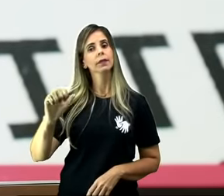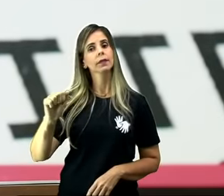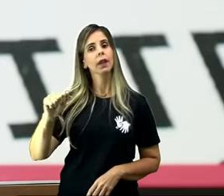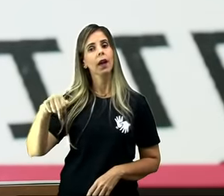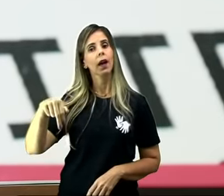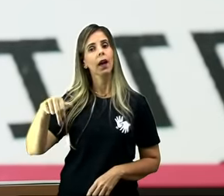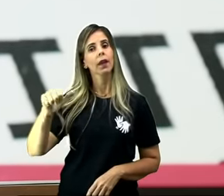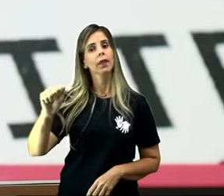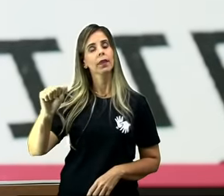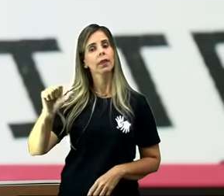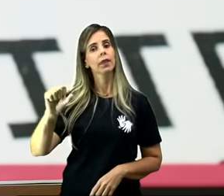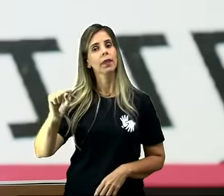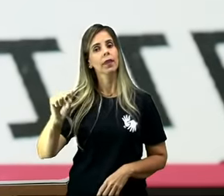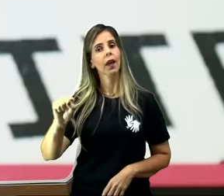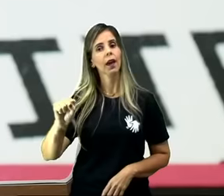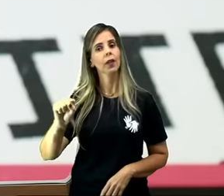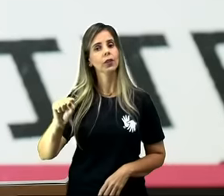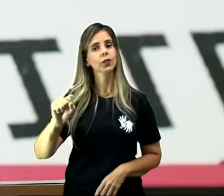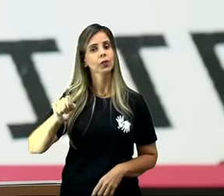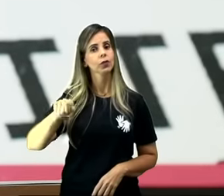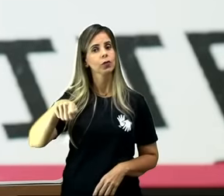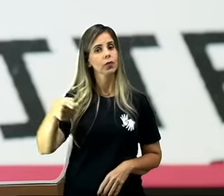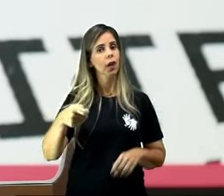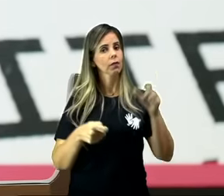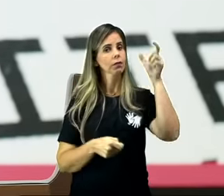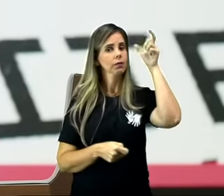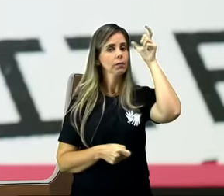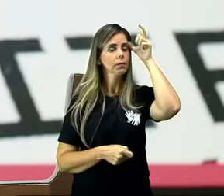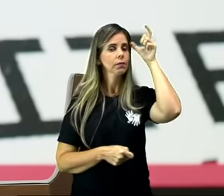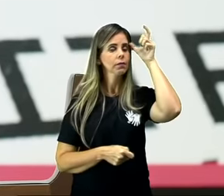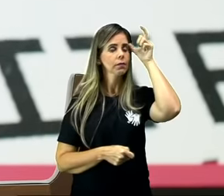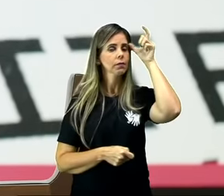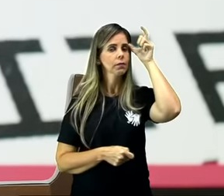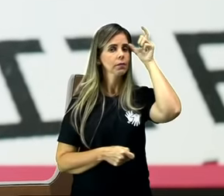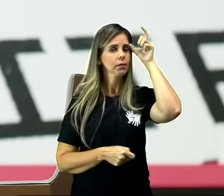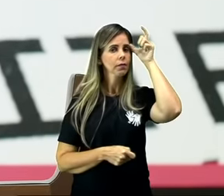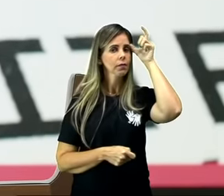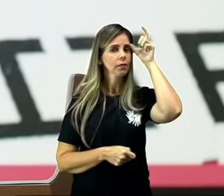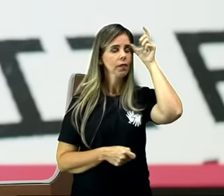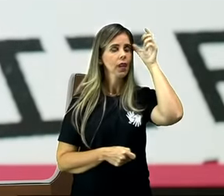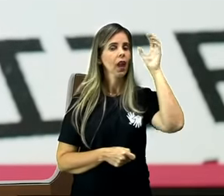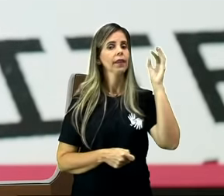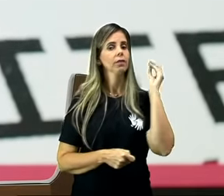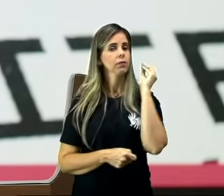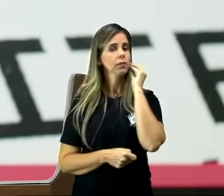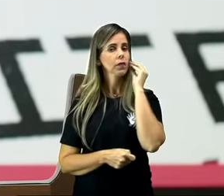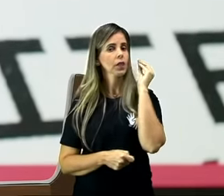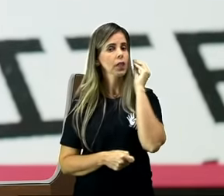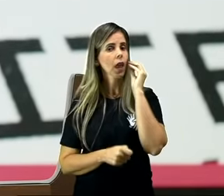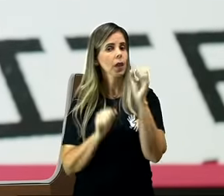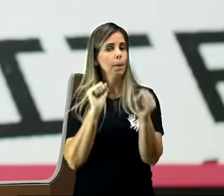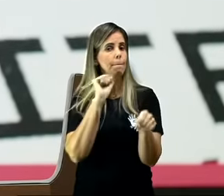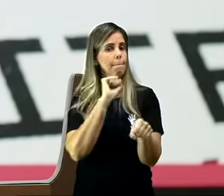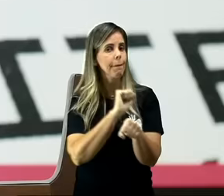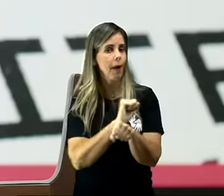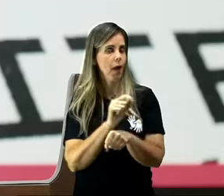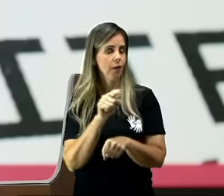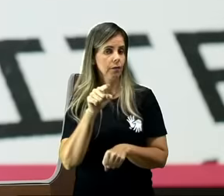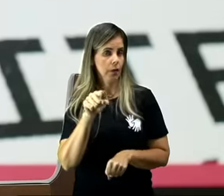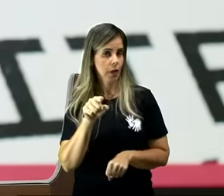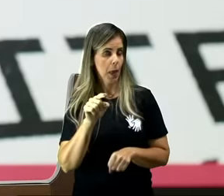Satanás jamais tentaria te parar se ele não tivesse certeza de que você está